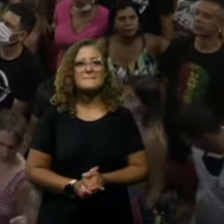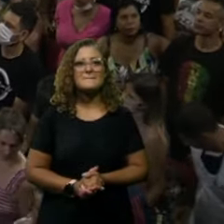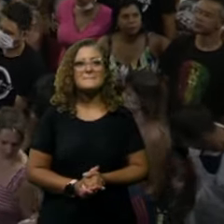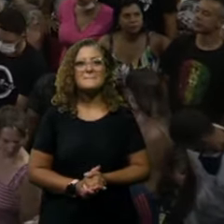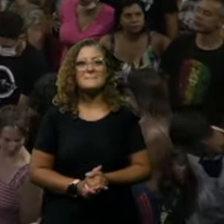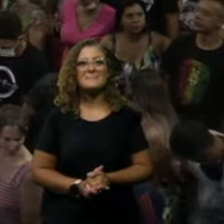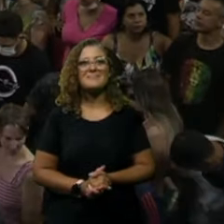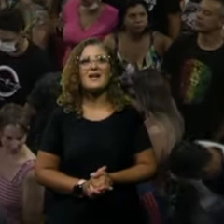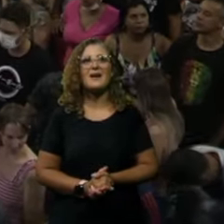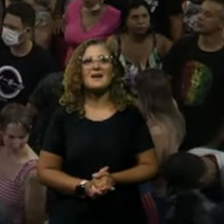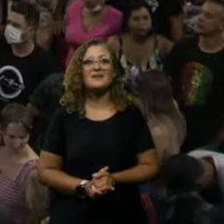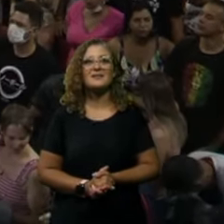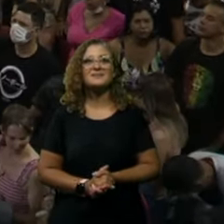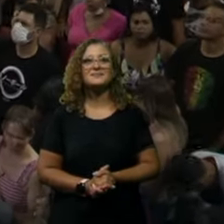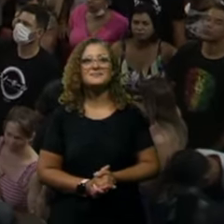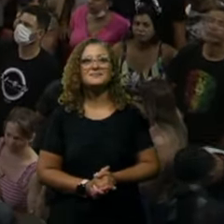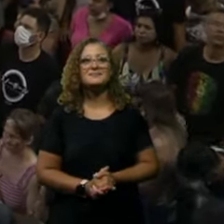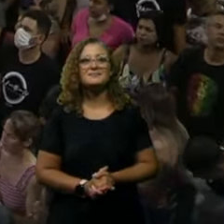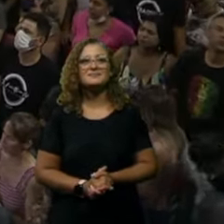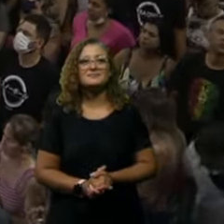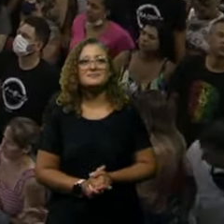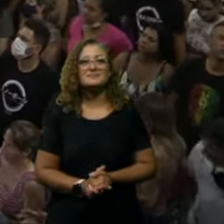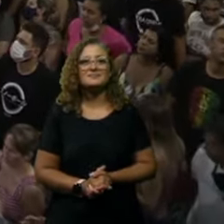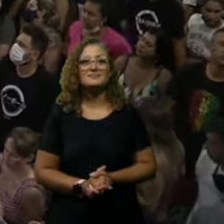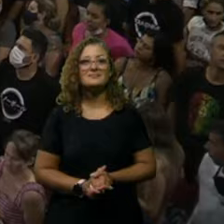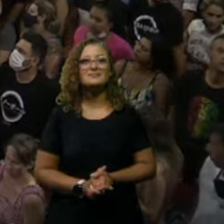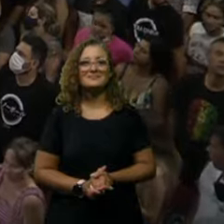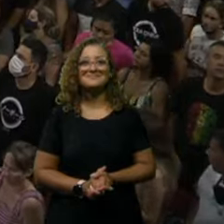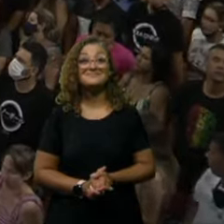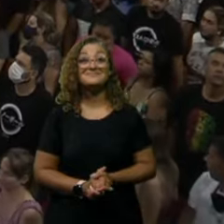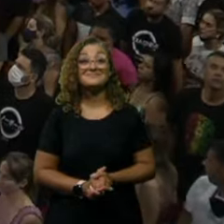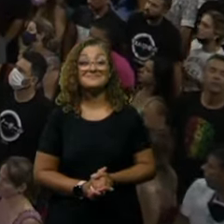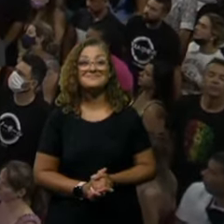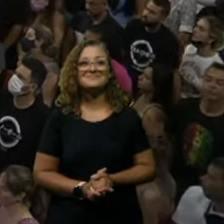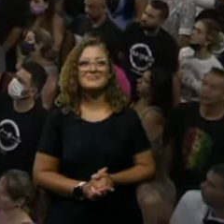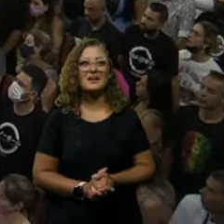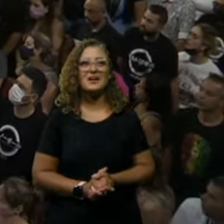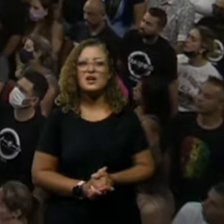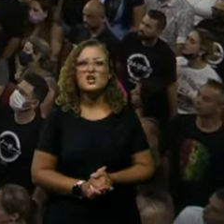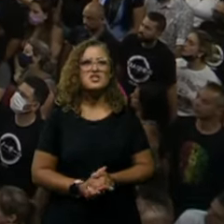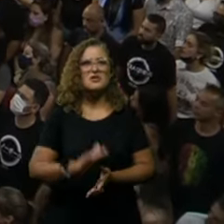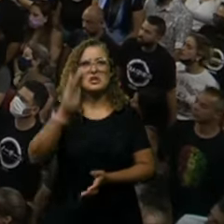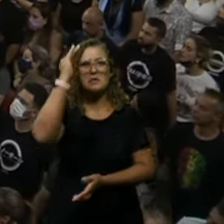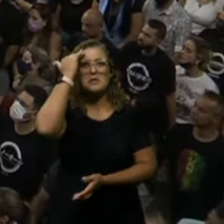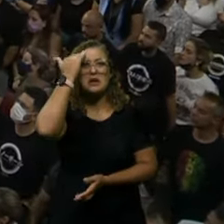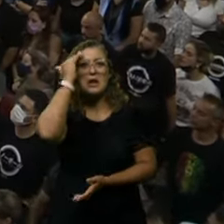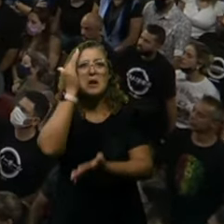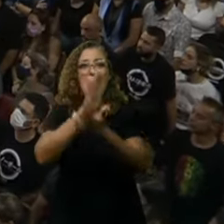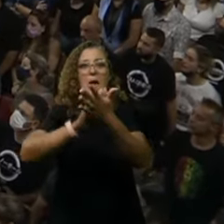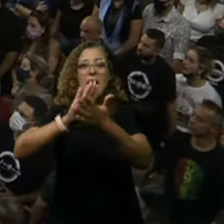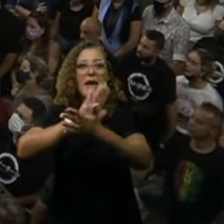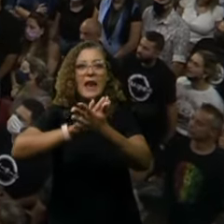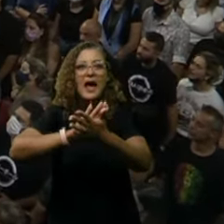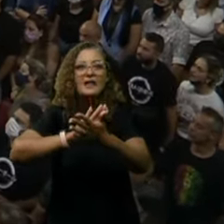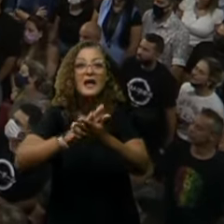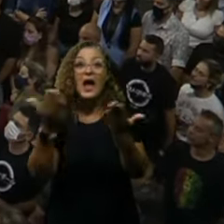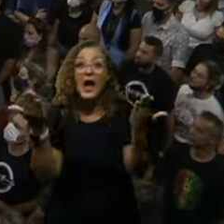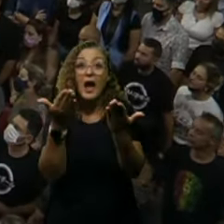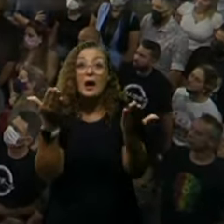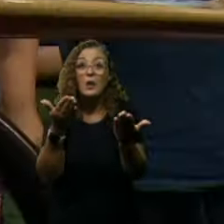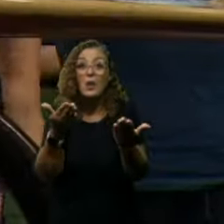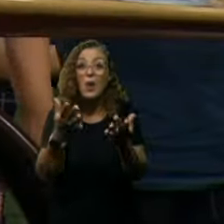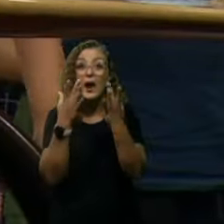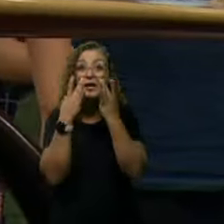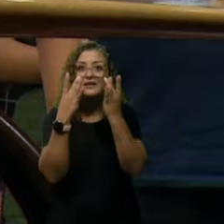hotéis em se você não gravando nada do que eu falei hoje grave isso o que